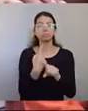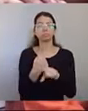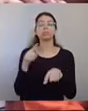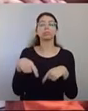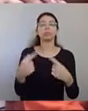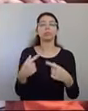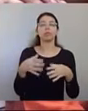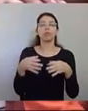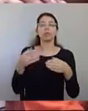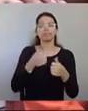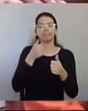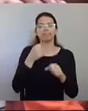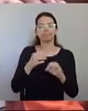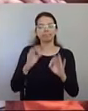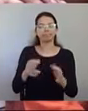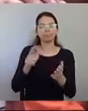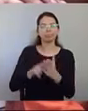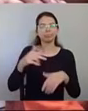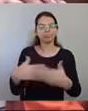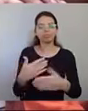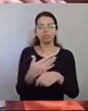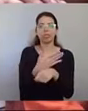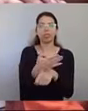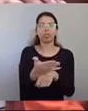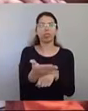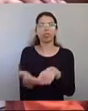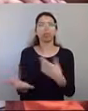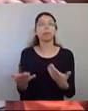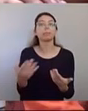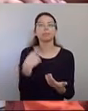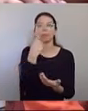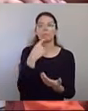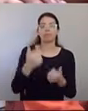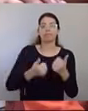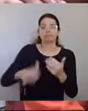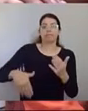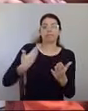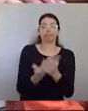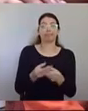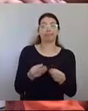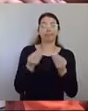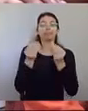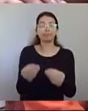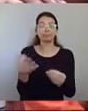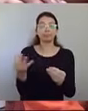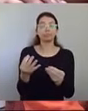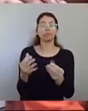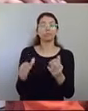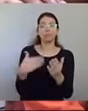implementar e o pouco que se faz, perguntamos, Oeiras entregou uma candidatura para esta proposta, uma proposta a este